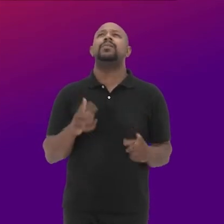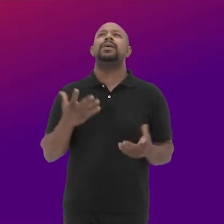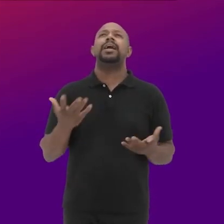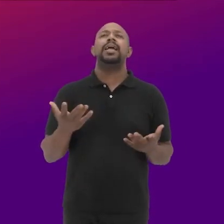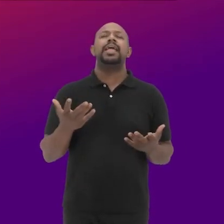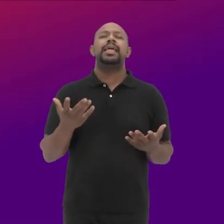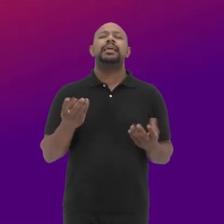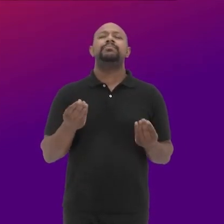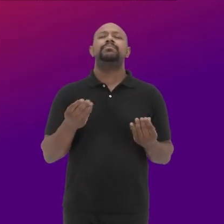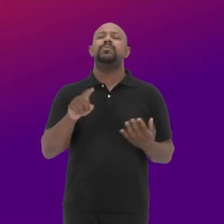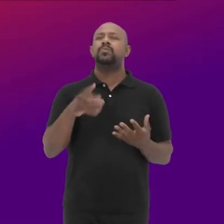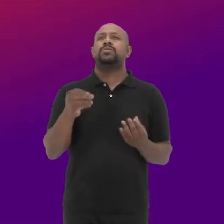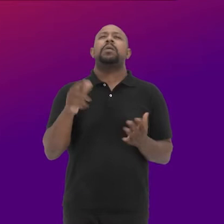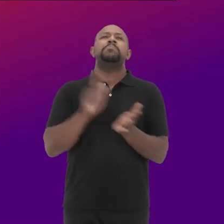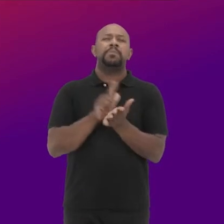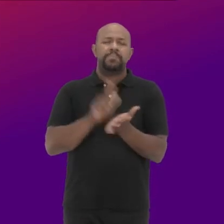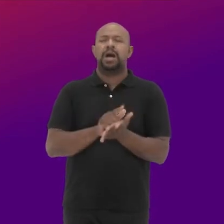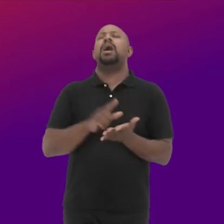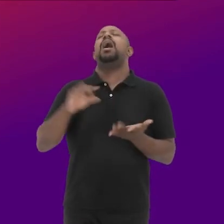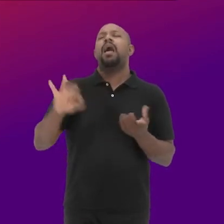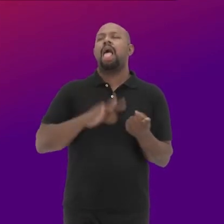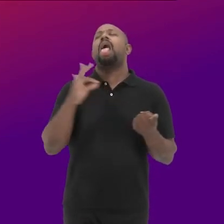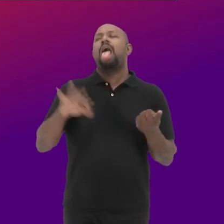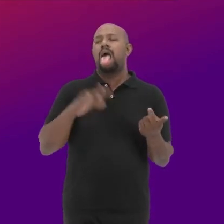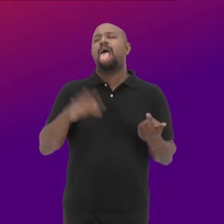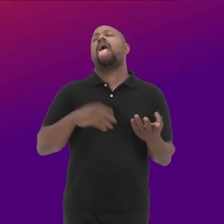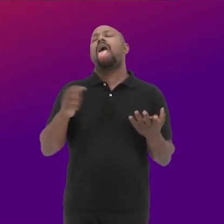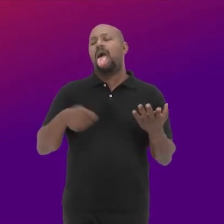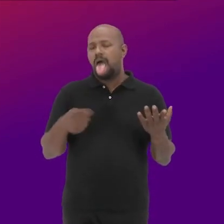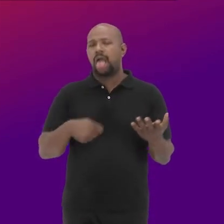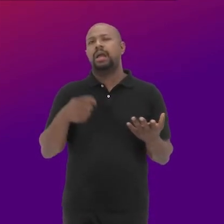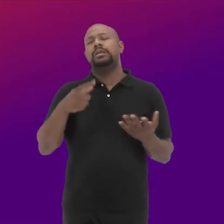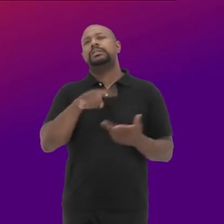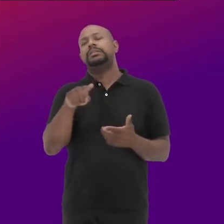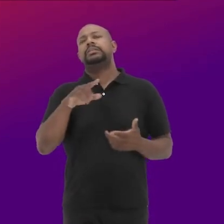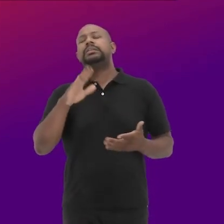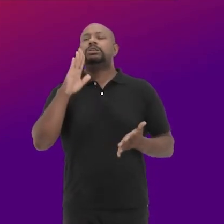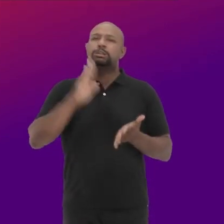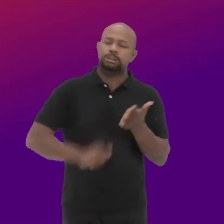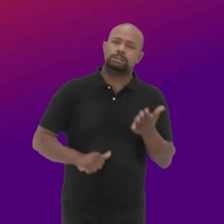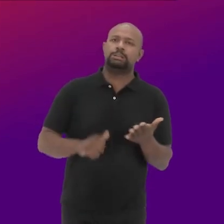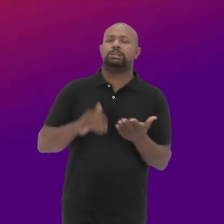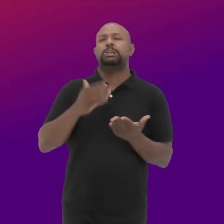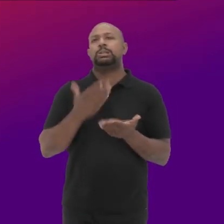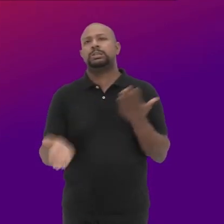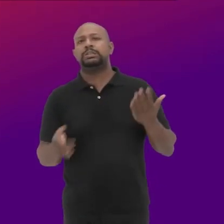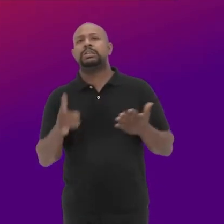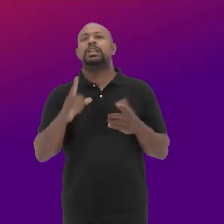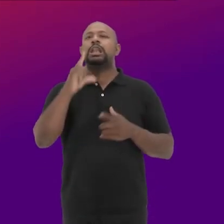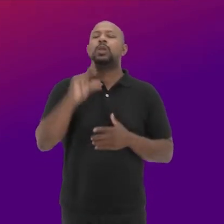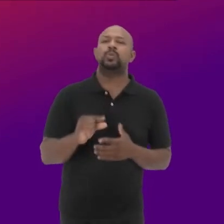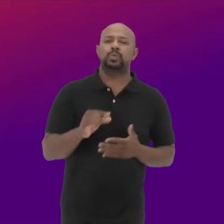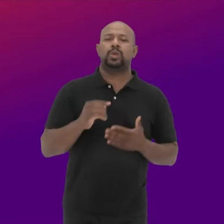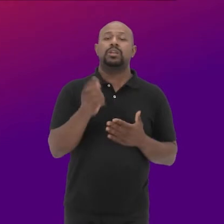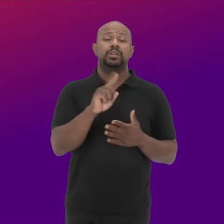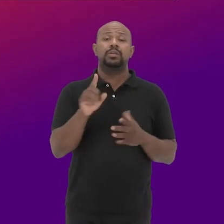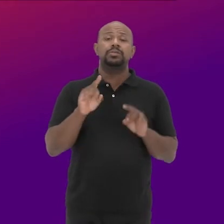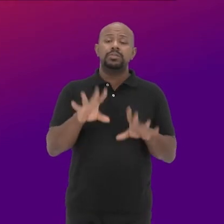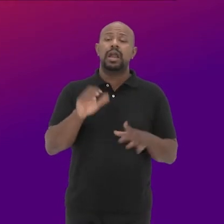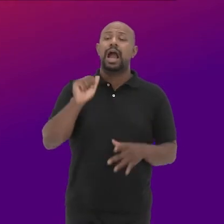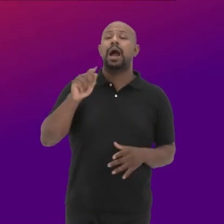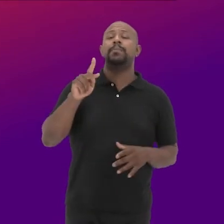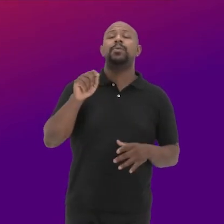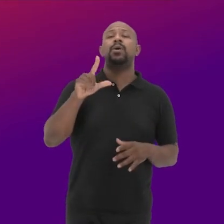necessário entrar com muita papelada, não existem exclusões, não existem deduções.